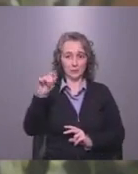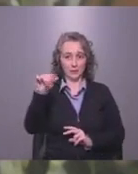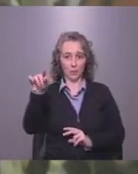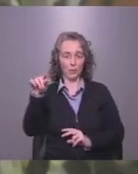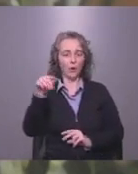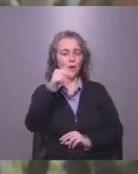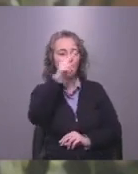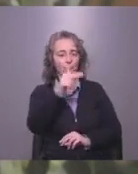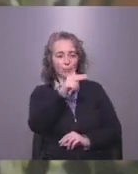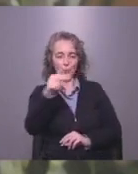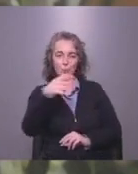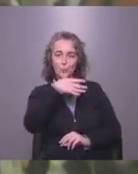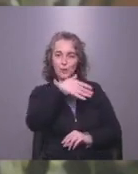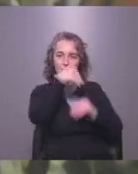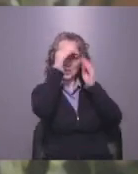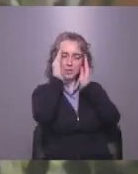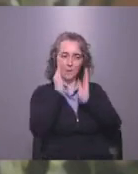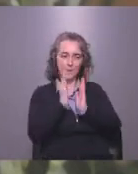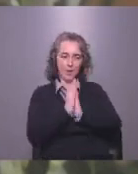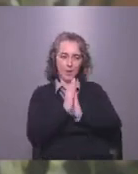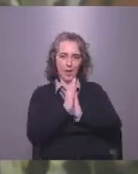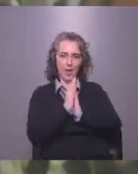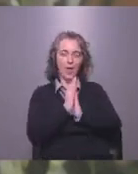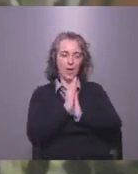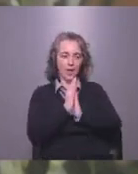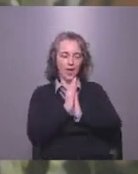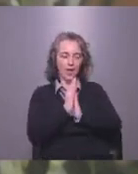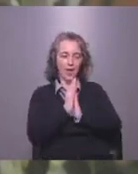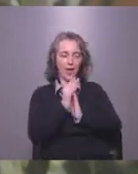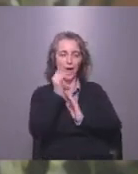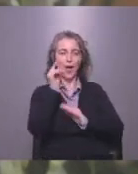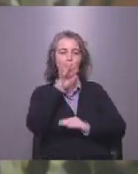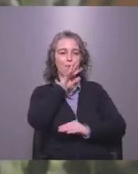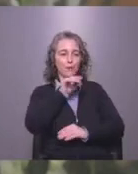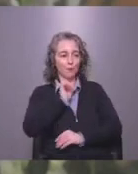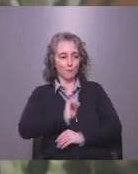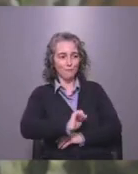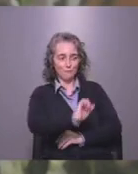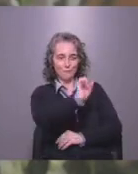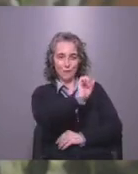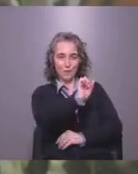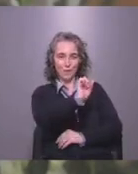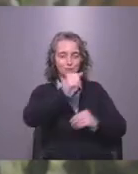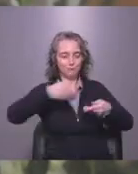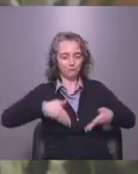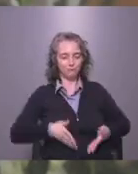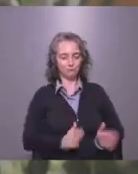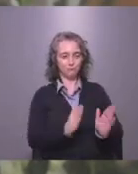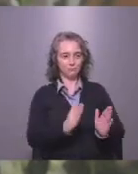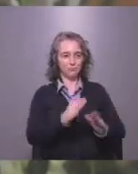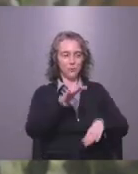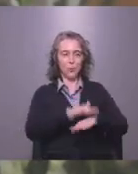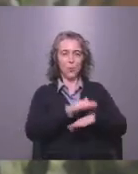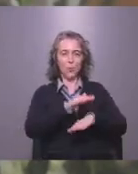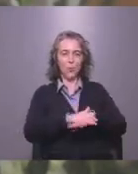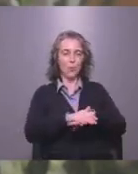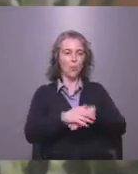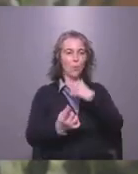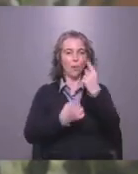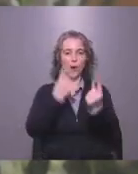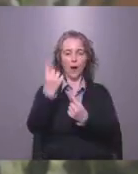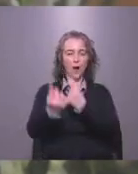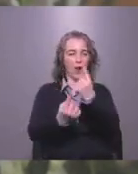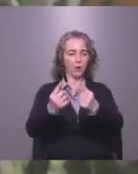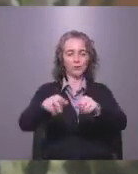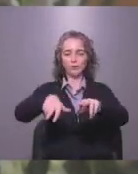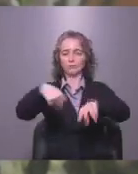mãe: Este menino foi estabelecido para que muitos caiam ou se levantem em Israel e para ser